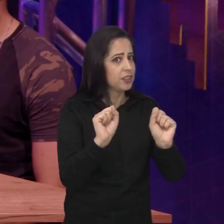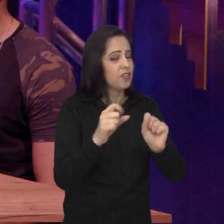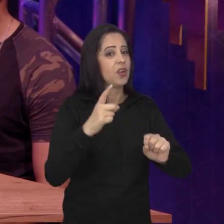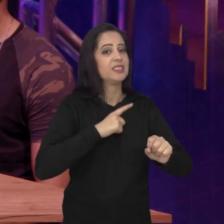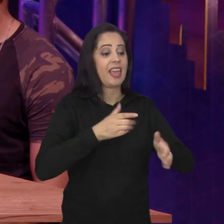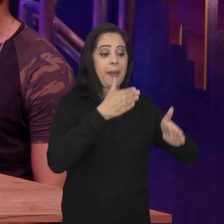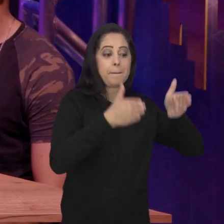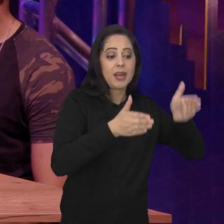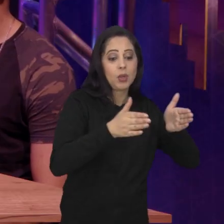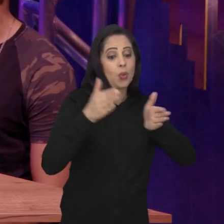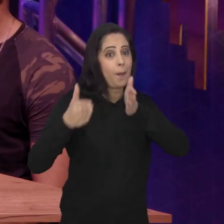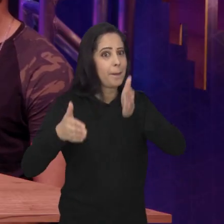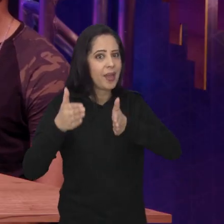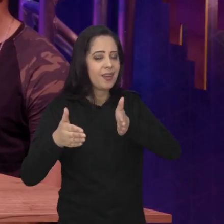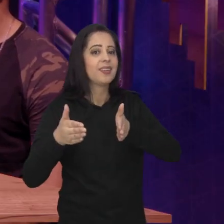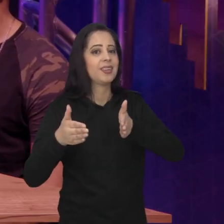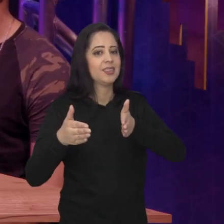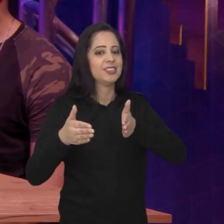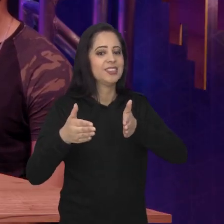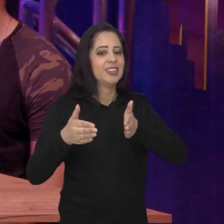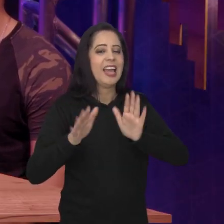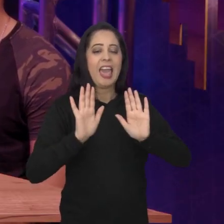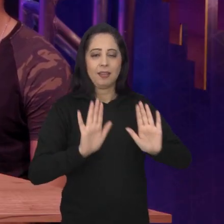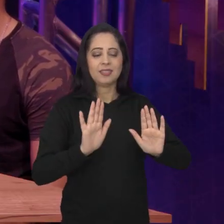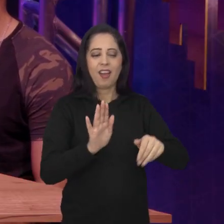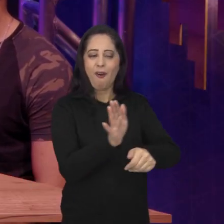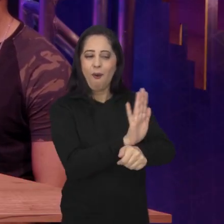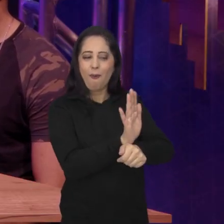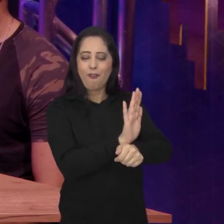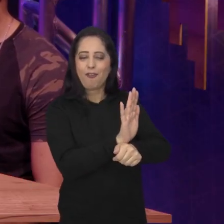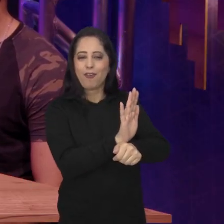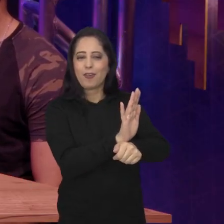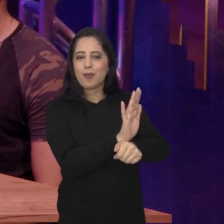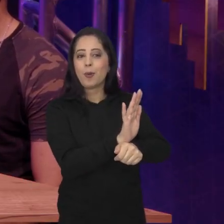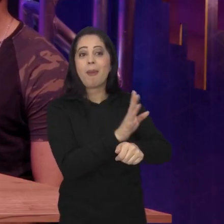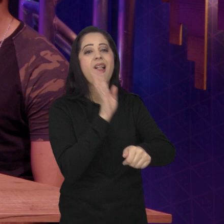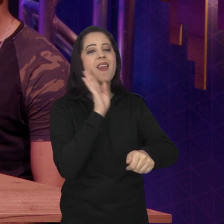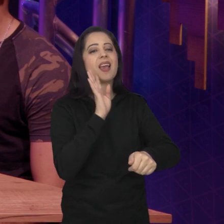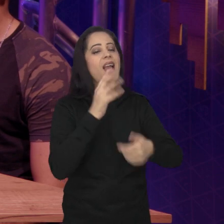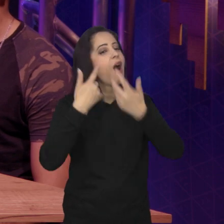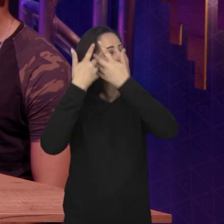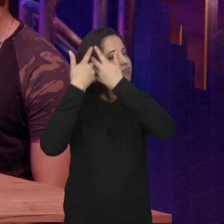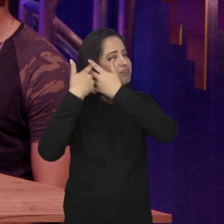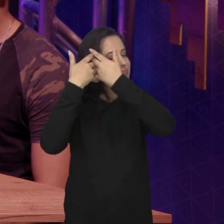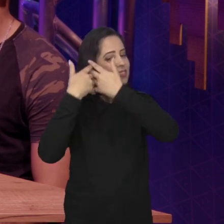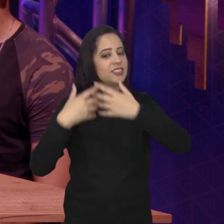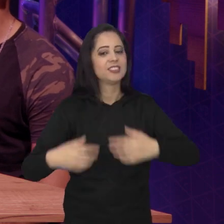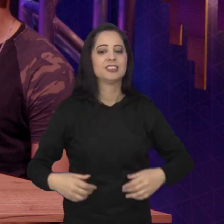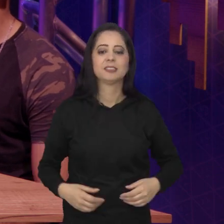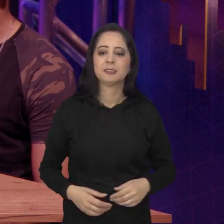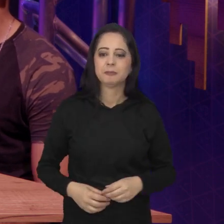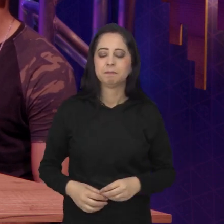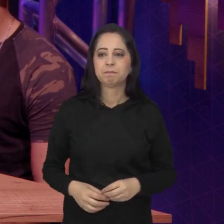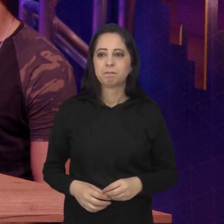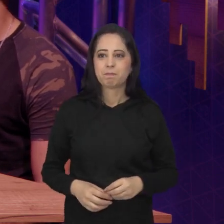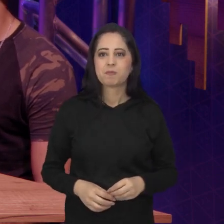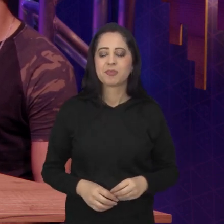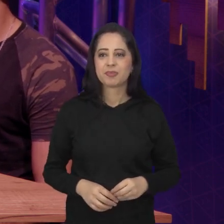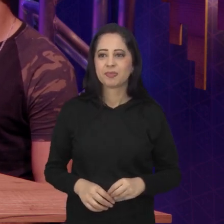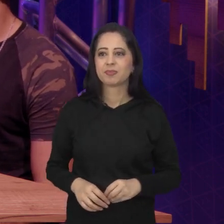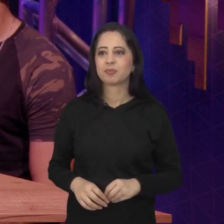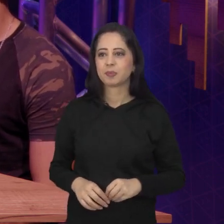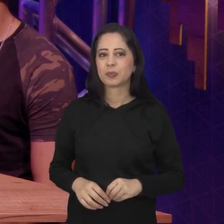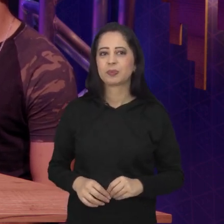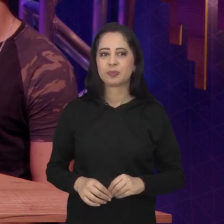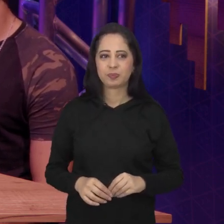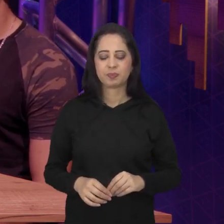fases, momentos da vida. Então essa reflexão que Divertidamente traz, eu também gosto muito, acho muito importante. E